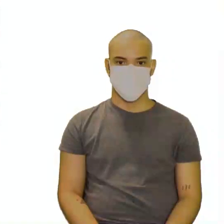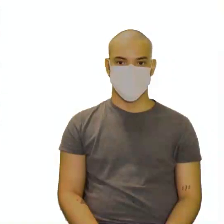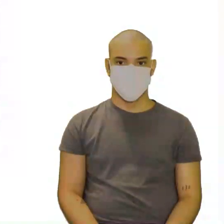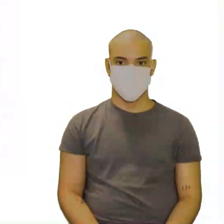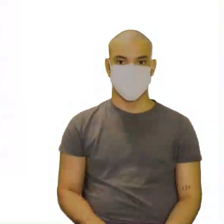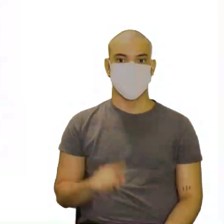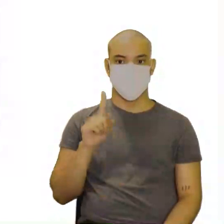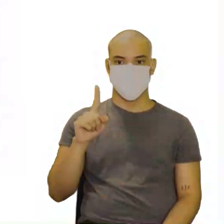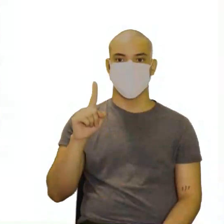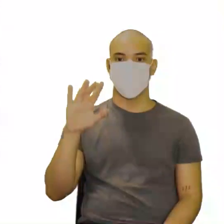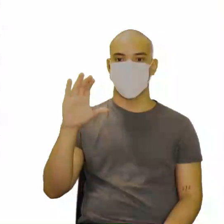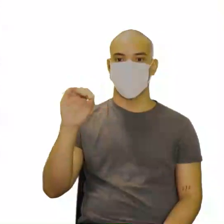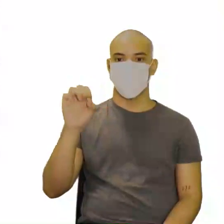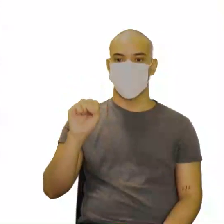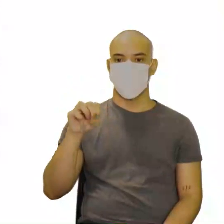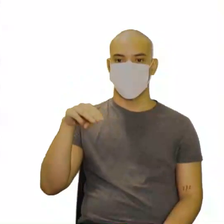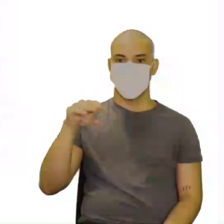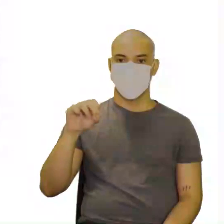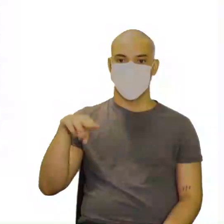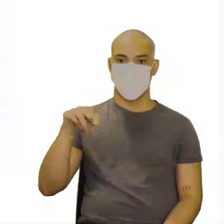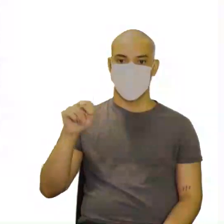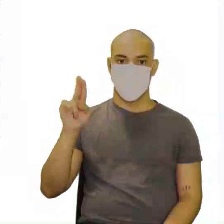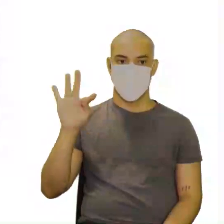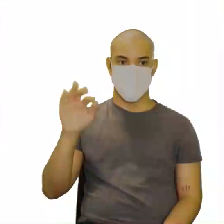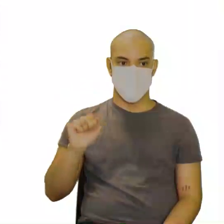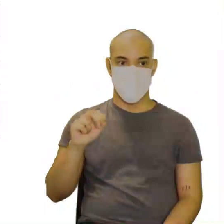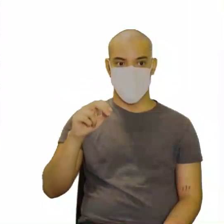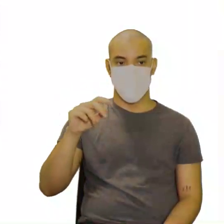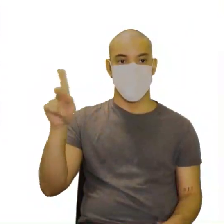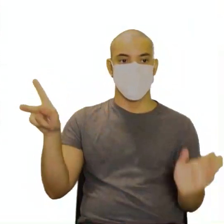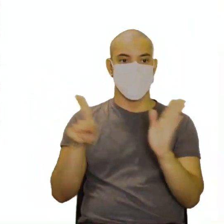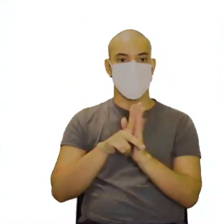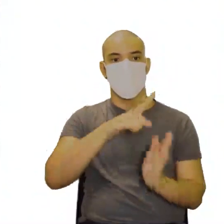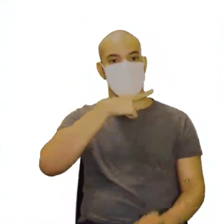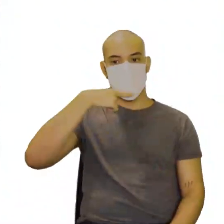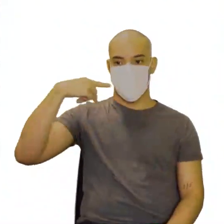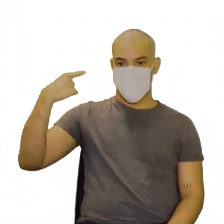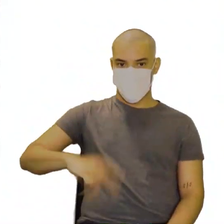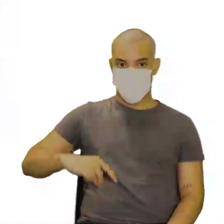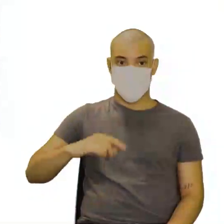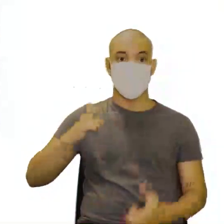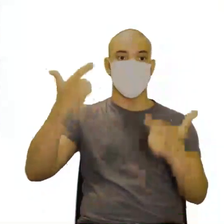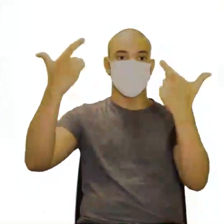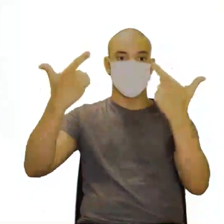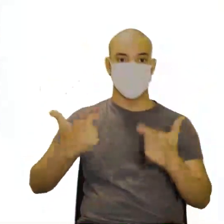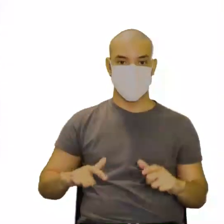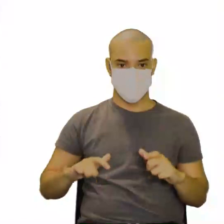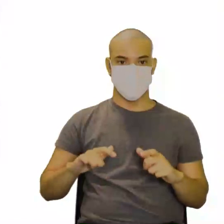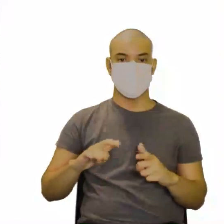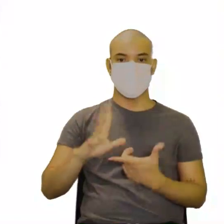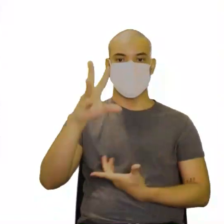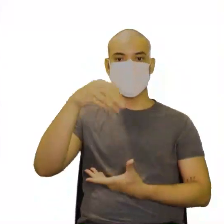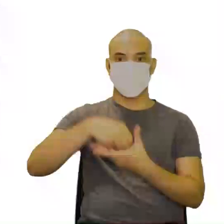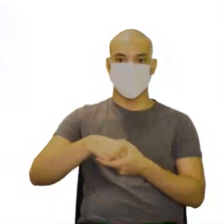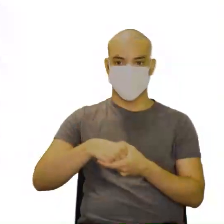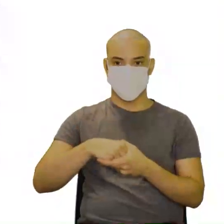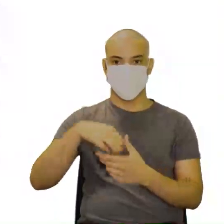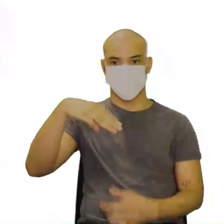um cosmonauta russo estava a bordo de uma estação espacial